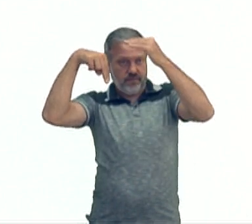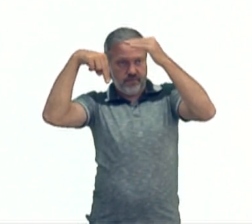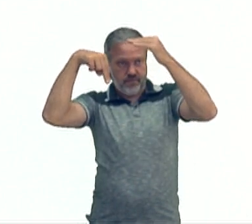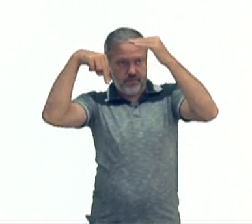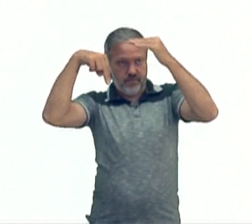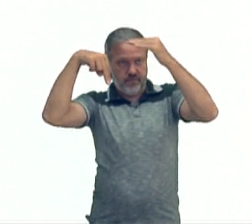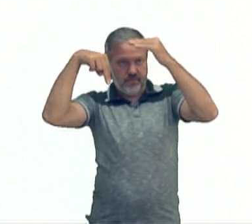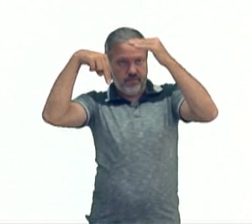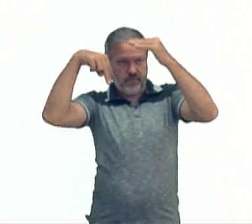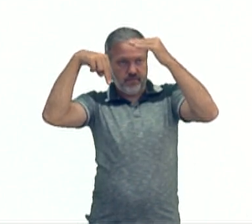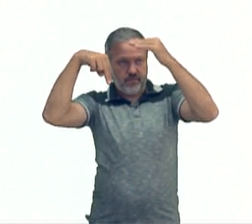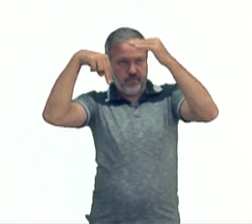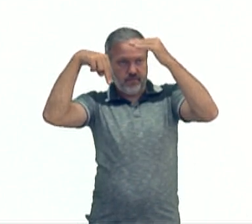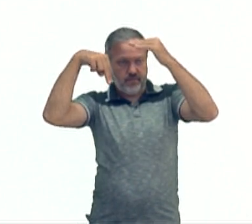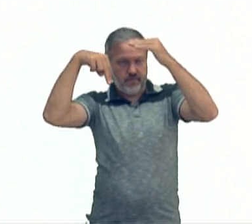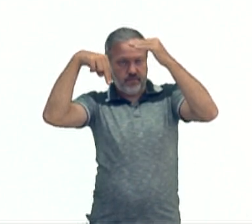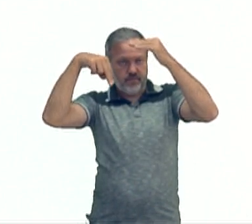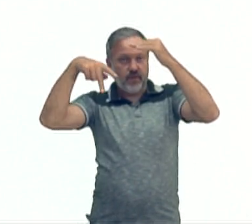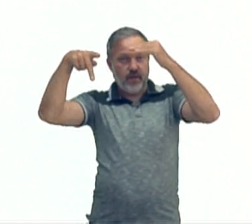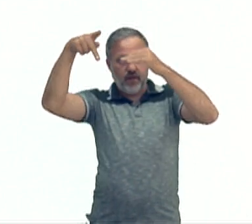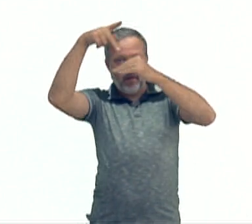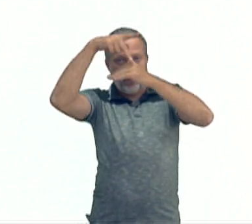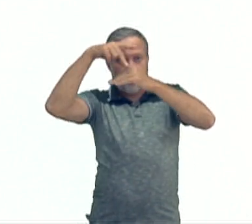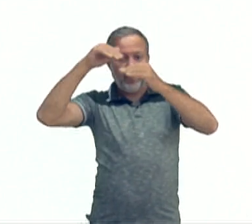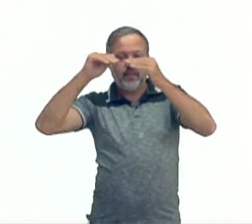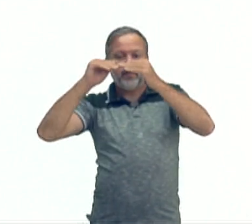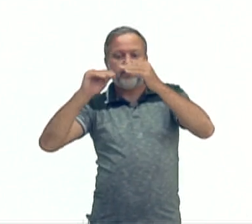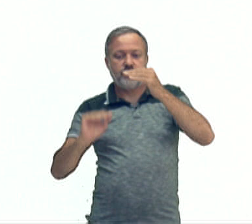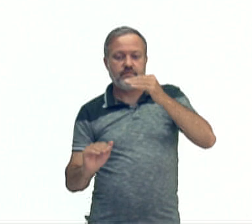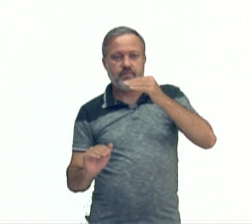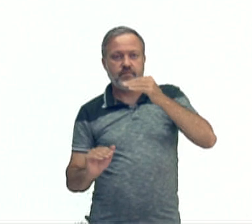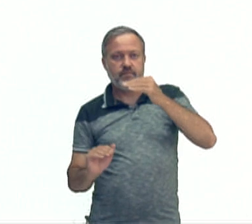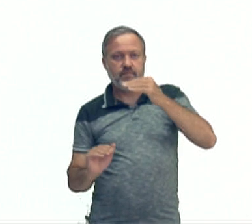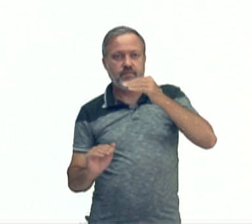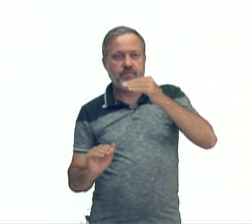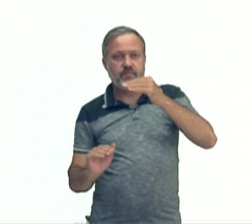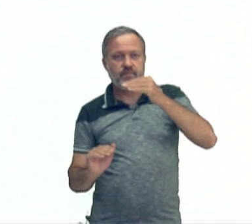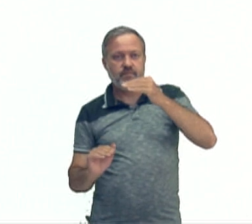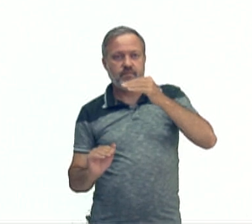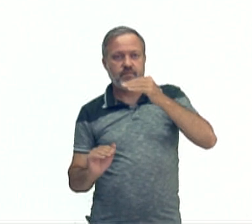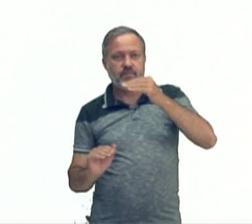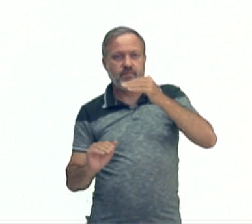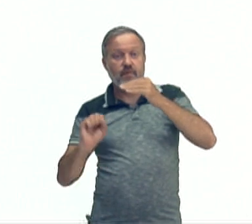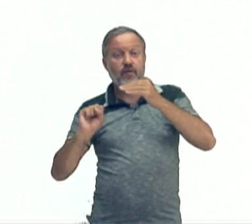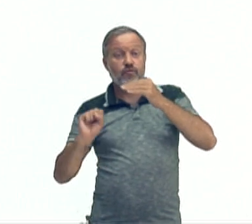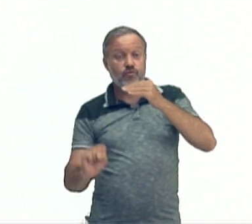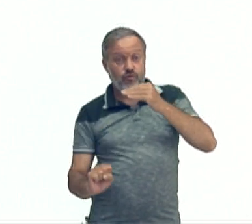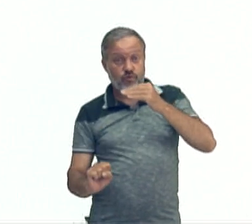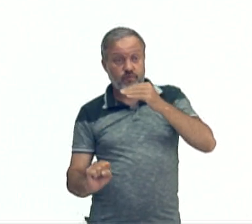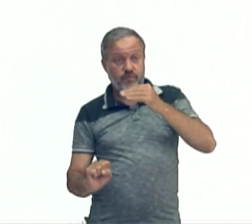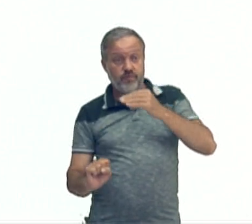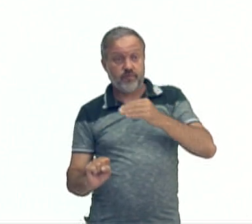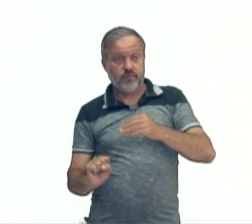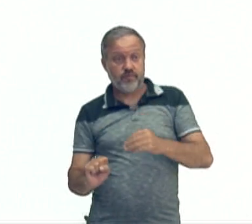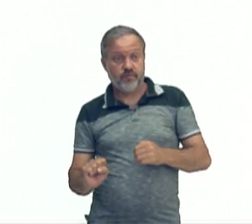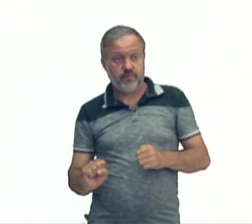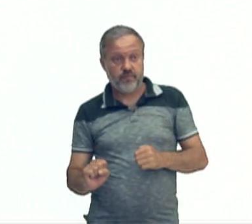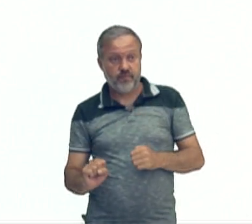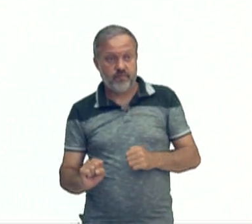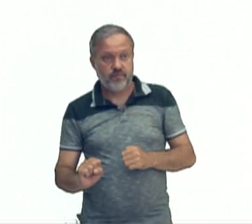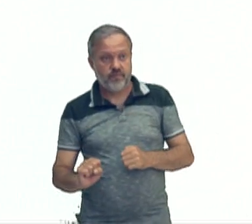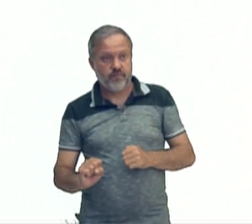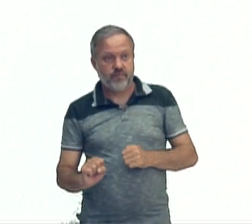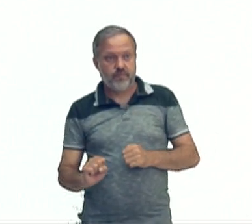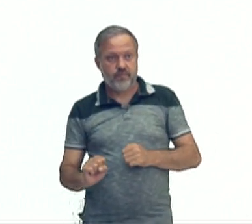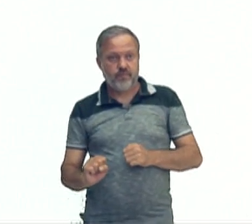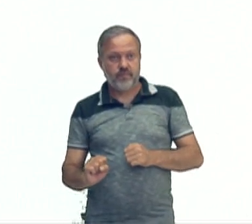mais clara, e os países que estão ao sul dessa linha, que já estão nessa linha, a parte mais escura, mais vermelhada, que deve estar